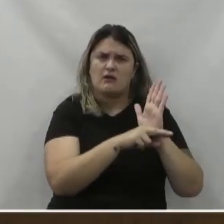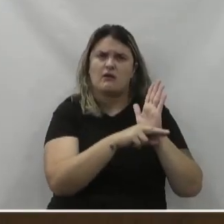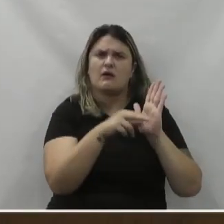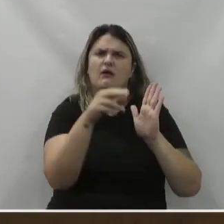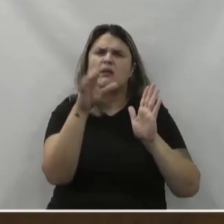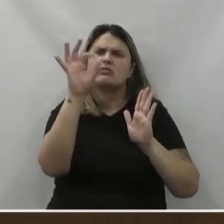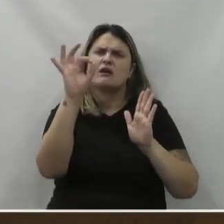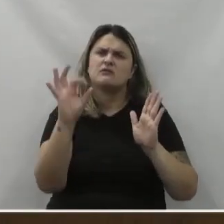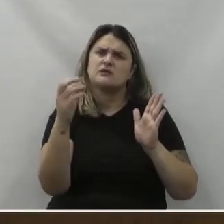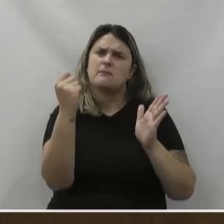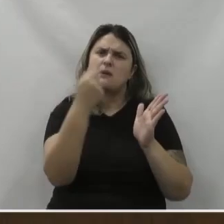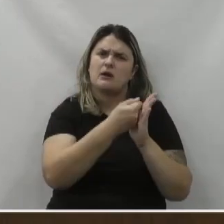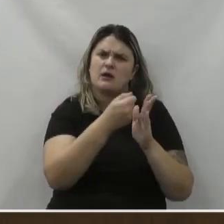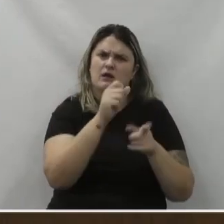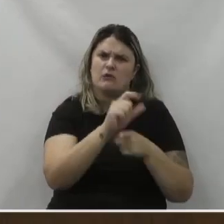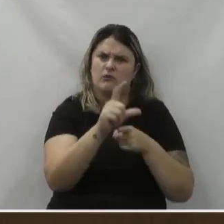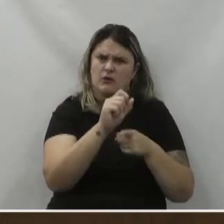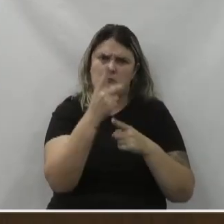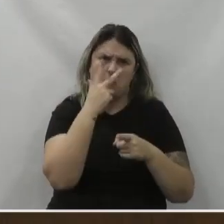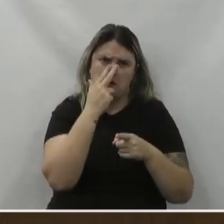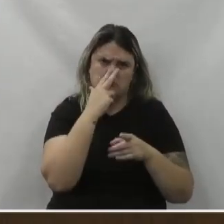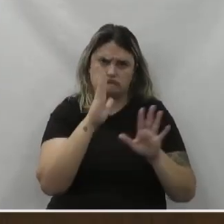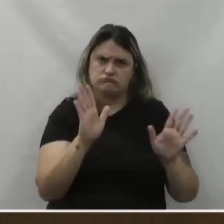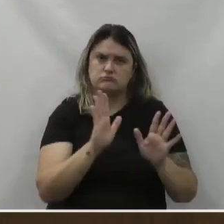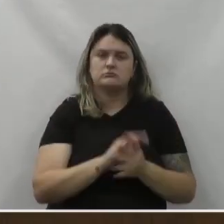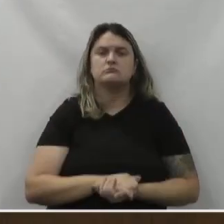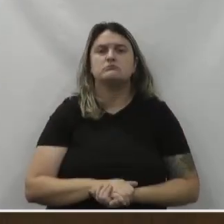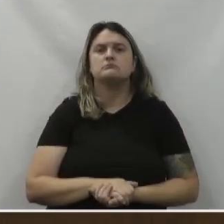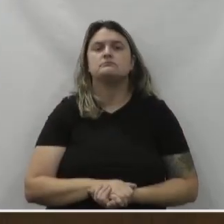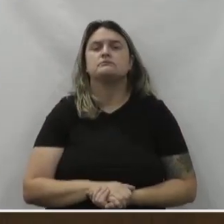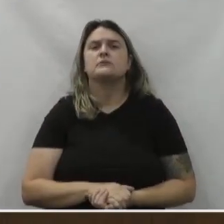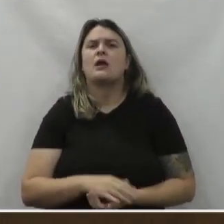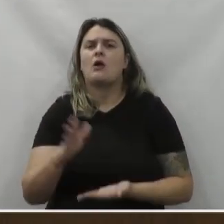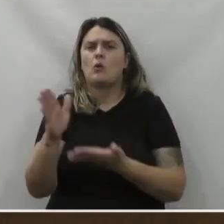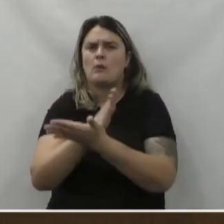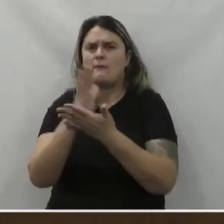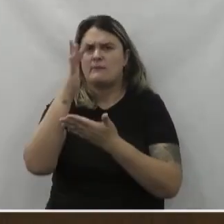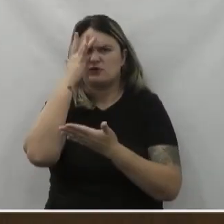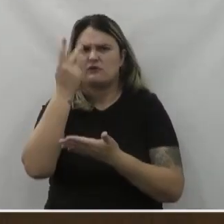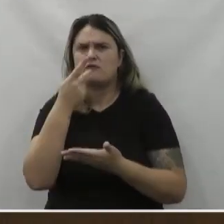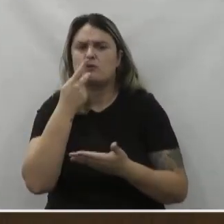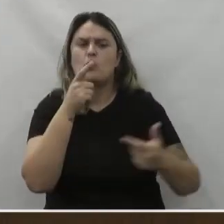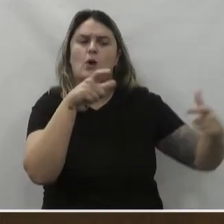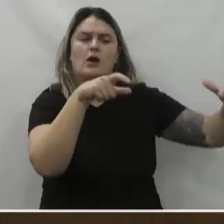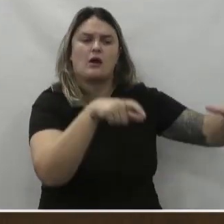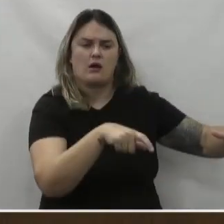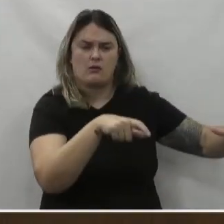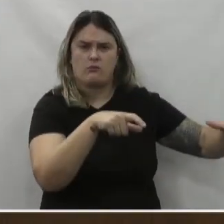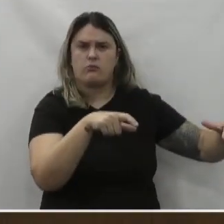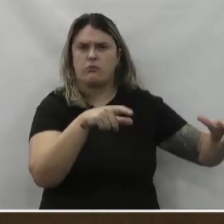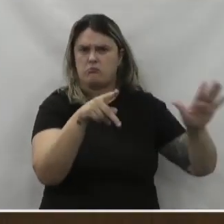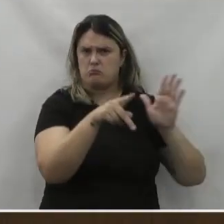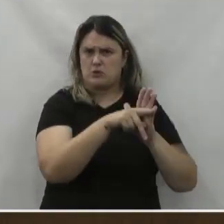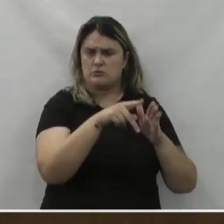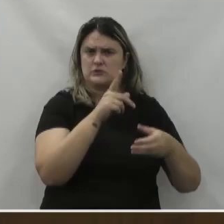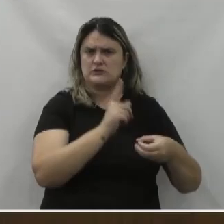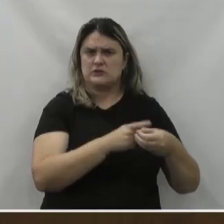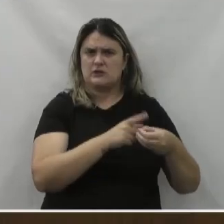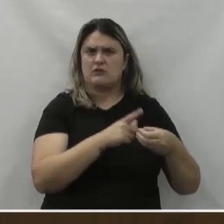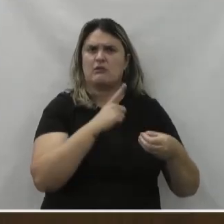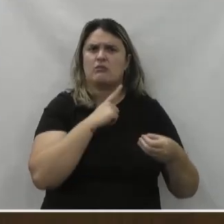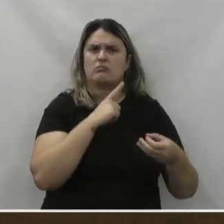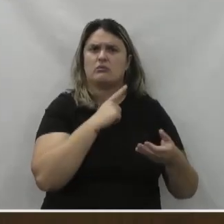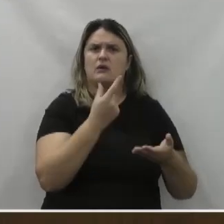de taxas para seu uso. Há relatos de que um campo pertencente ao município estaria sendo cobrado